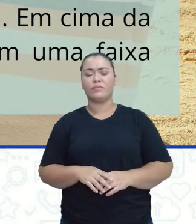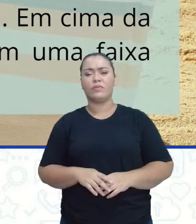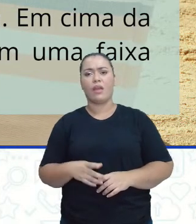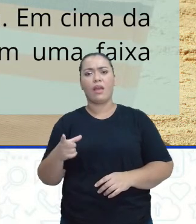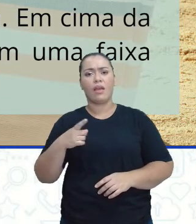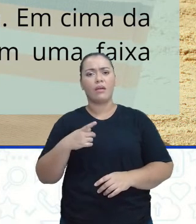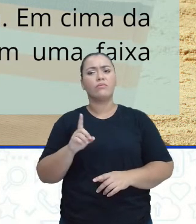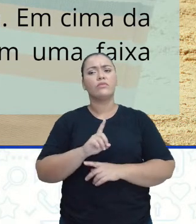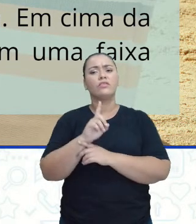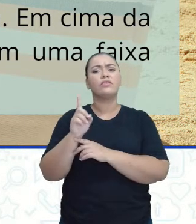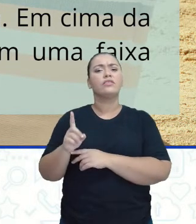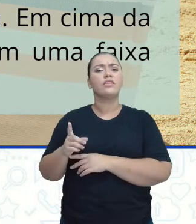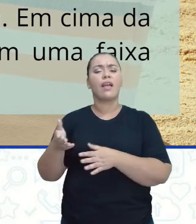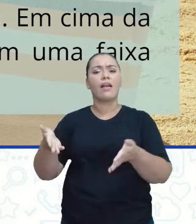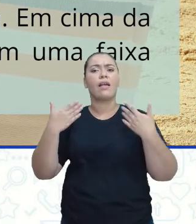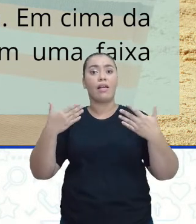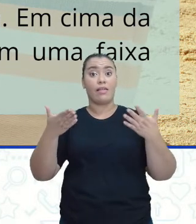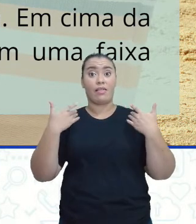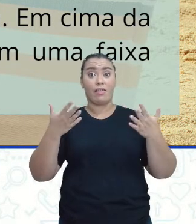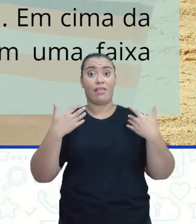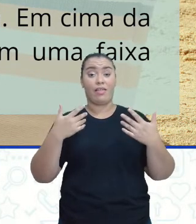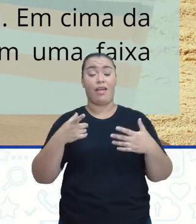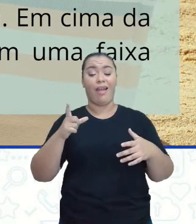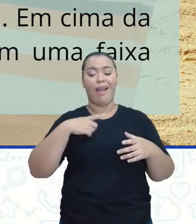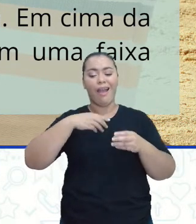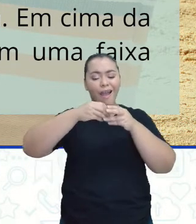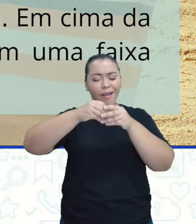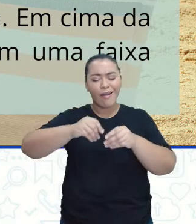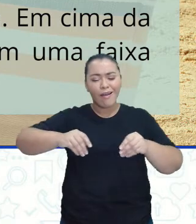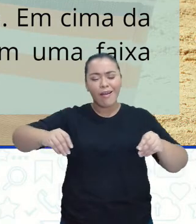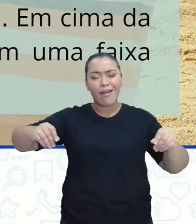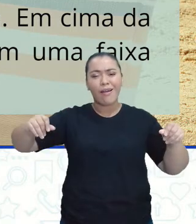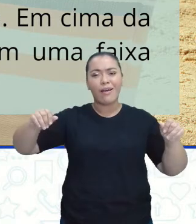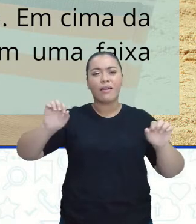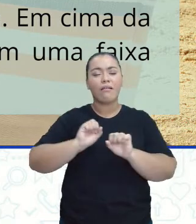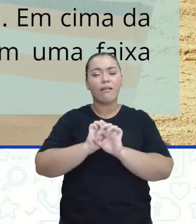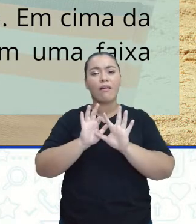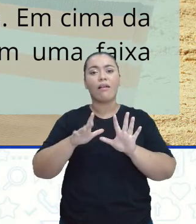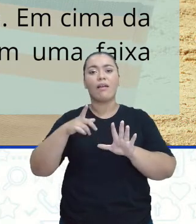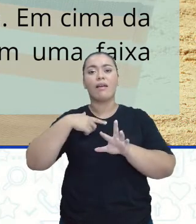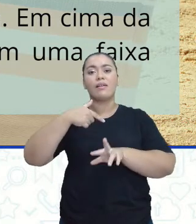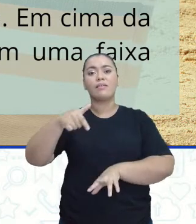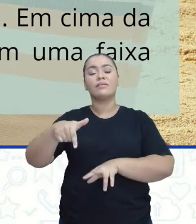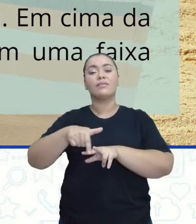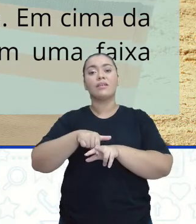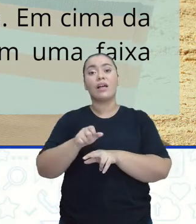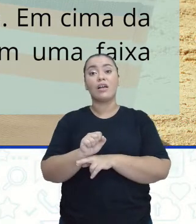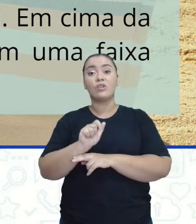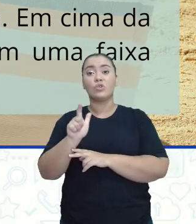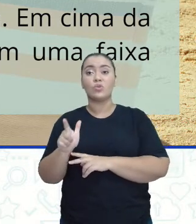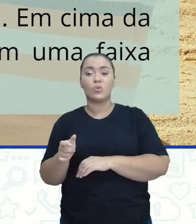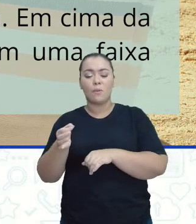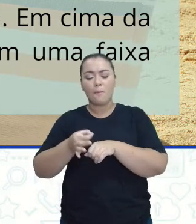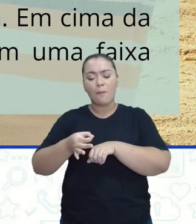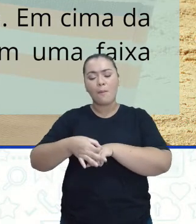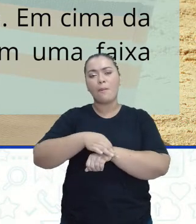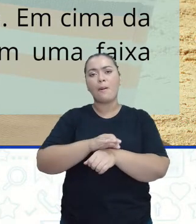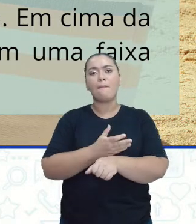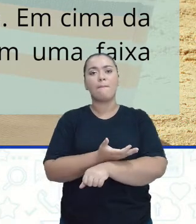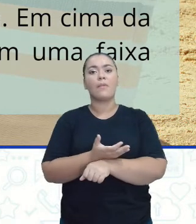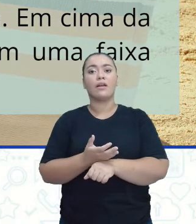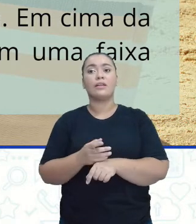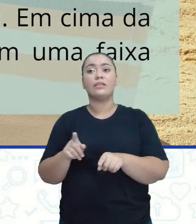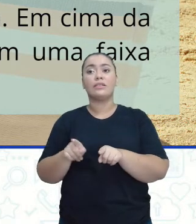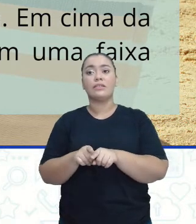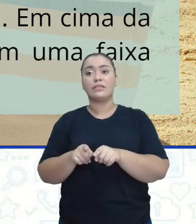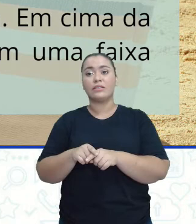de verão. Sobre a areia clara, temos uma sandália azul com bolinhas brancas, um frasco